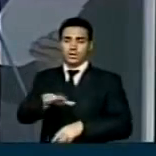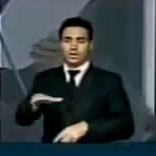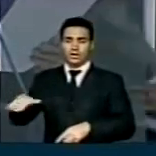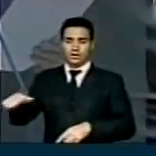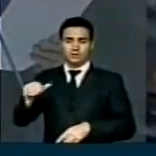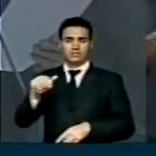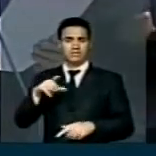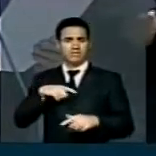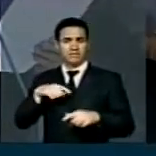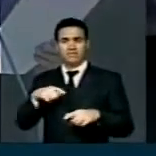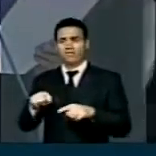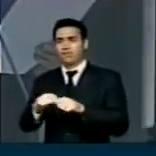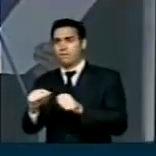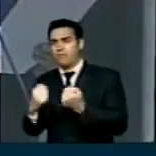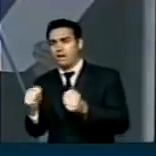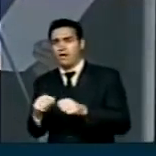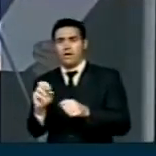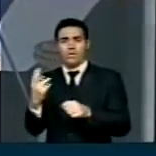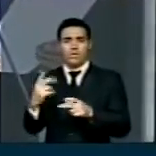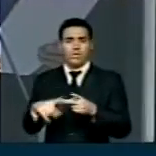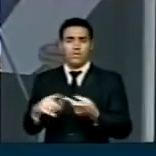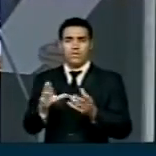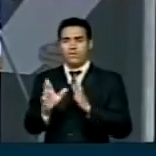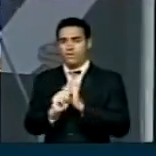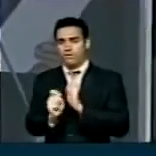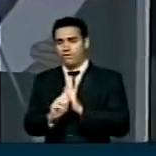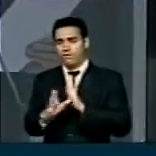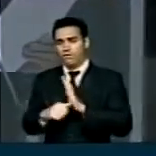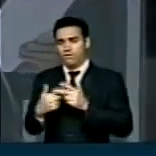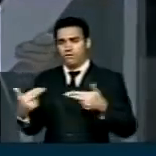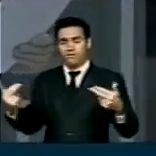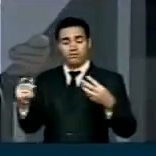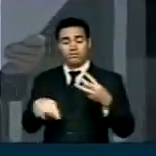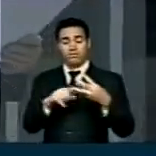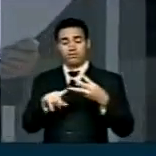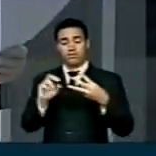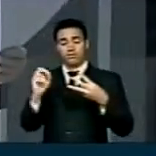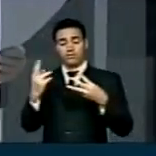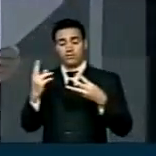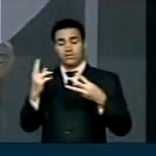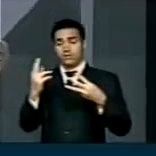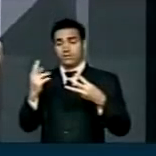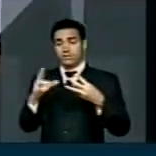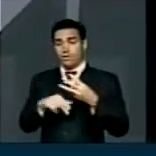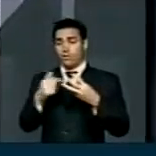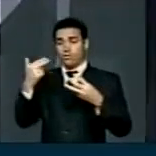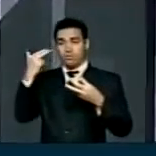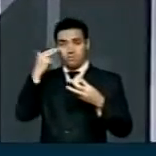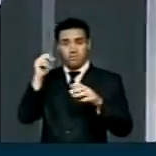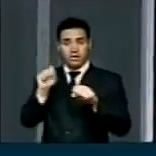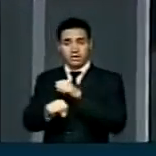como vandalismo, tráfico, lesão corporal, furto,